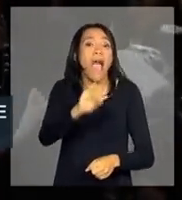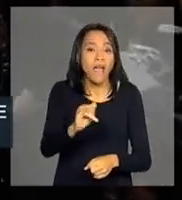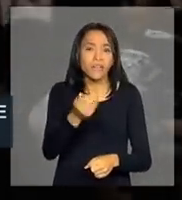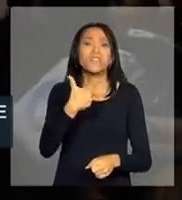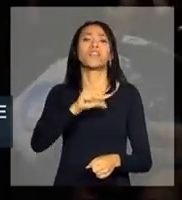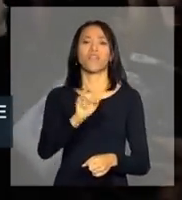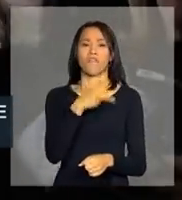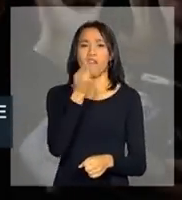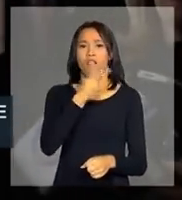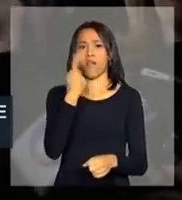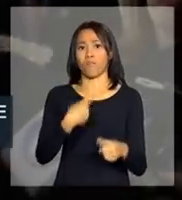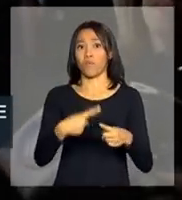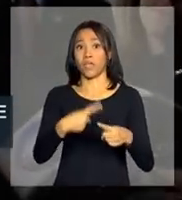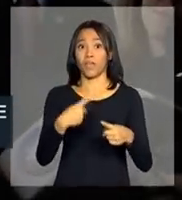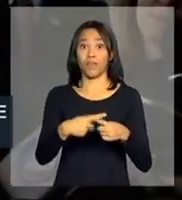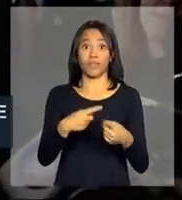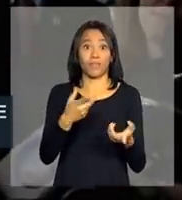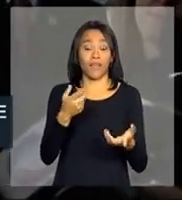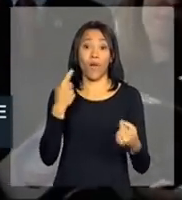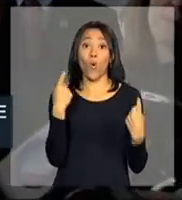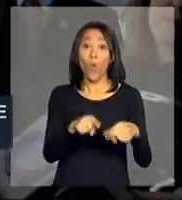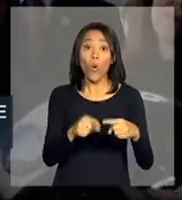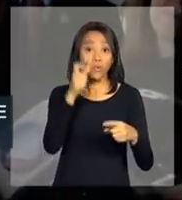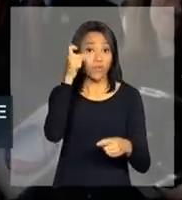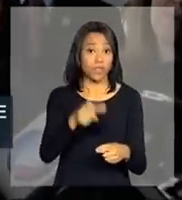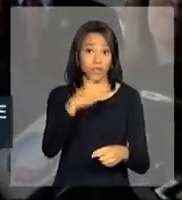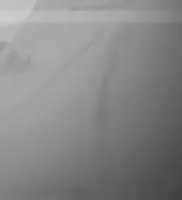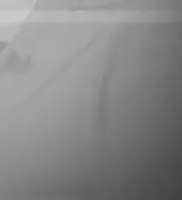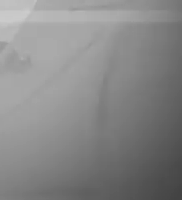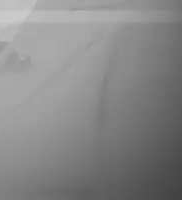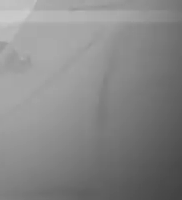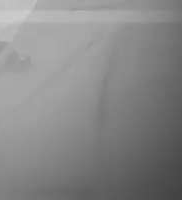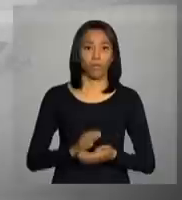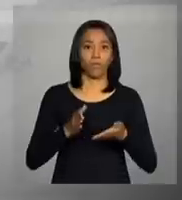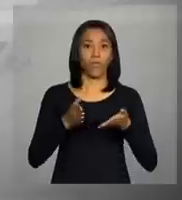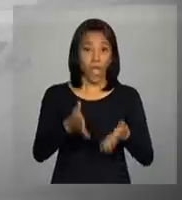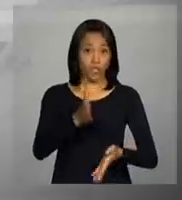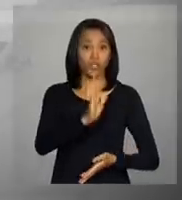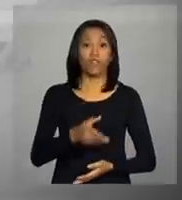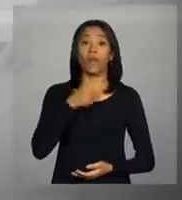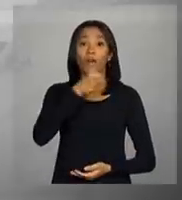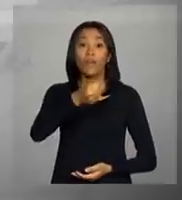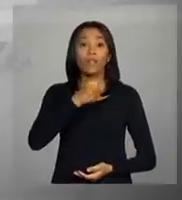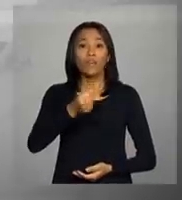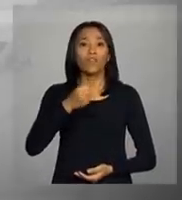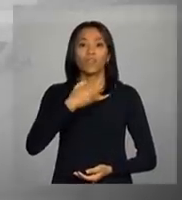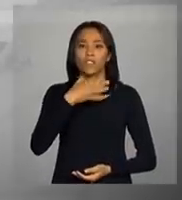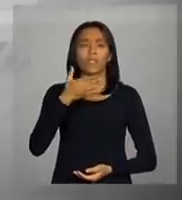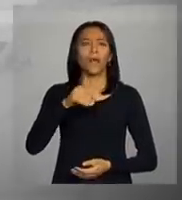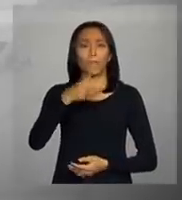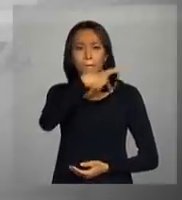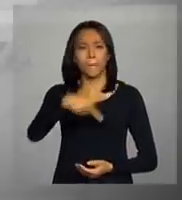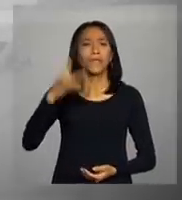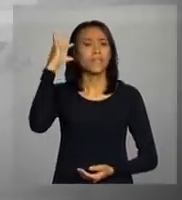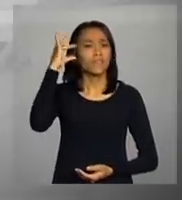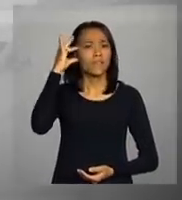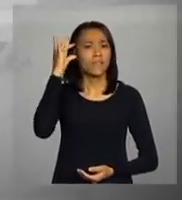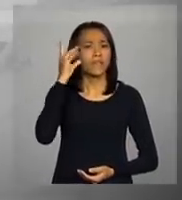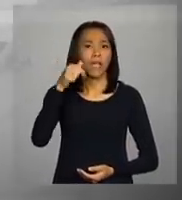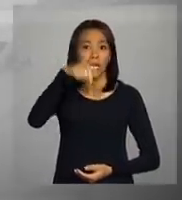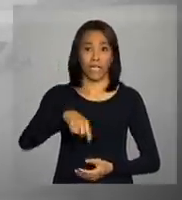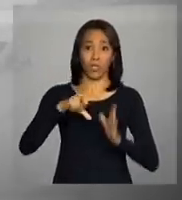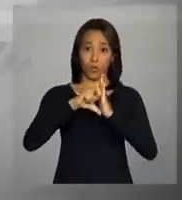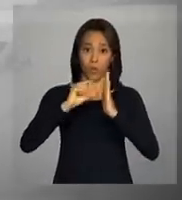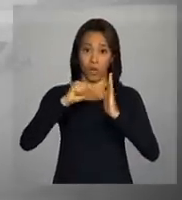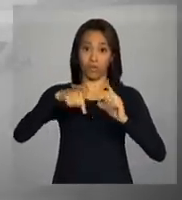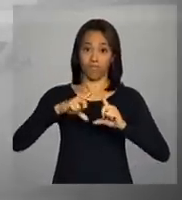país. Especula-se contra o país quando se faz isso. Essa foi a entrevista da presidenta Dilma Rousseff no Palácio do Planalto,